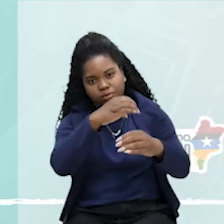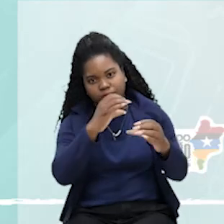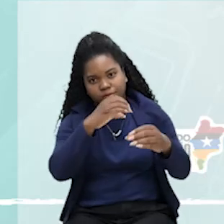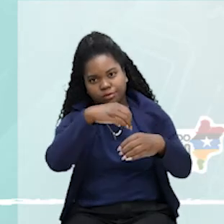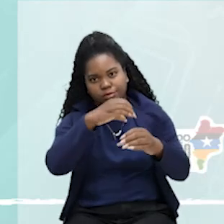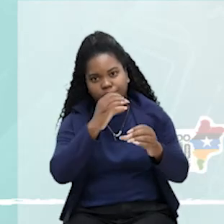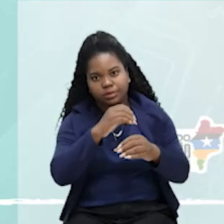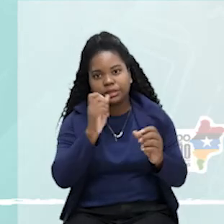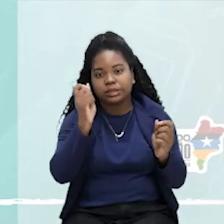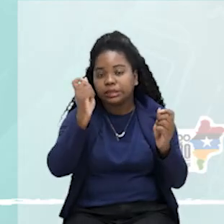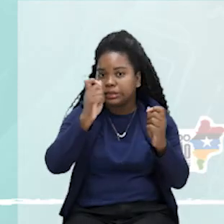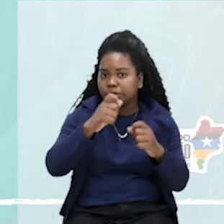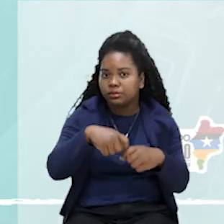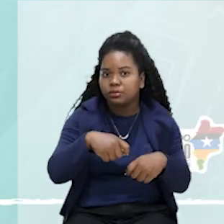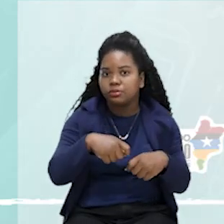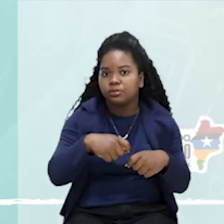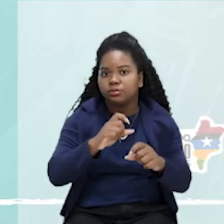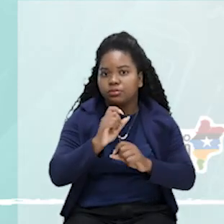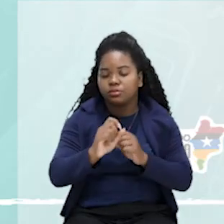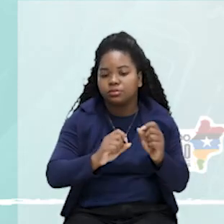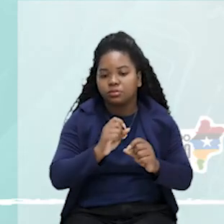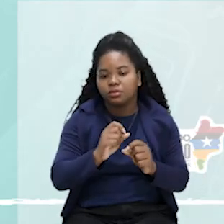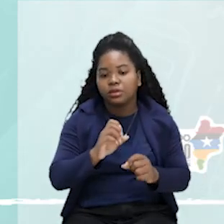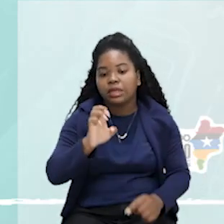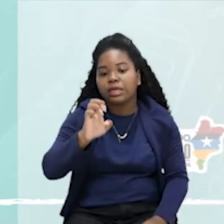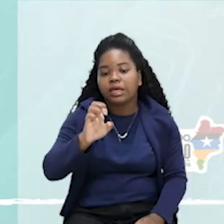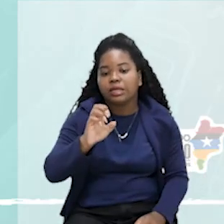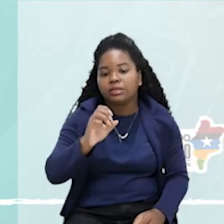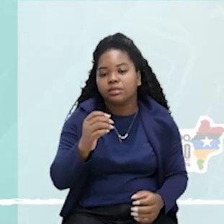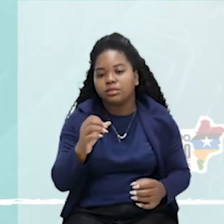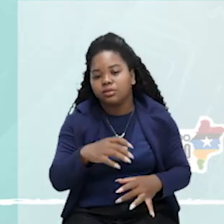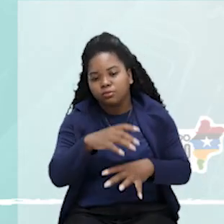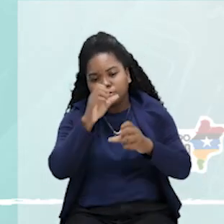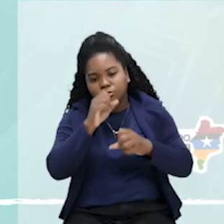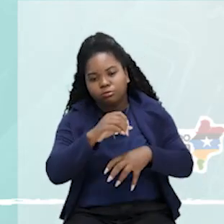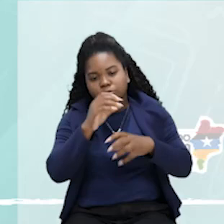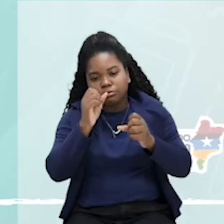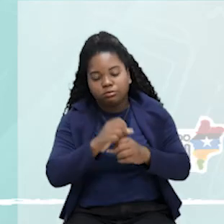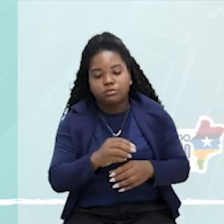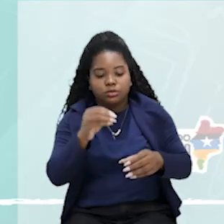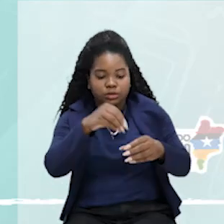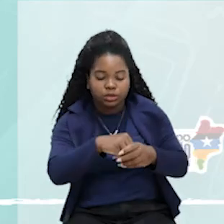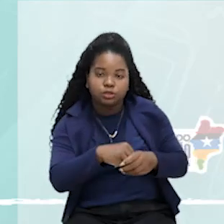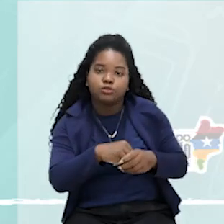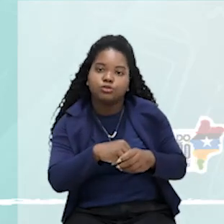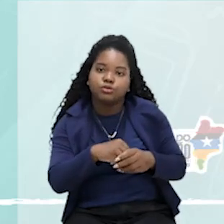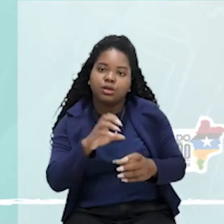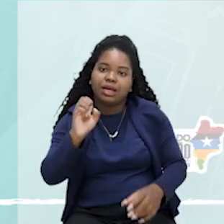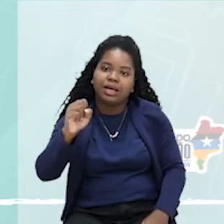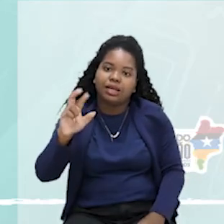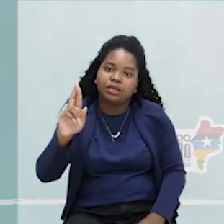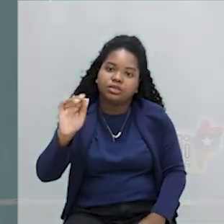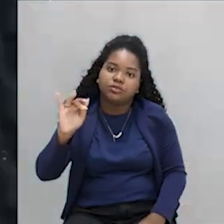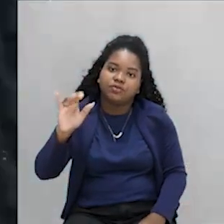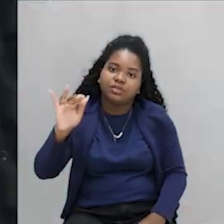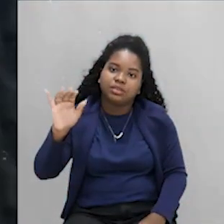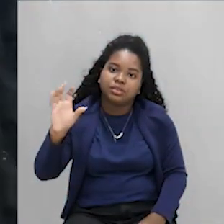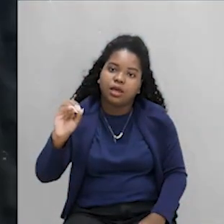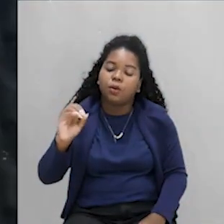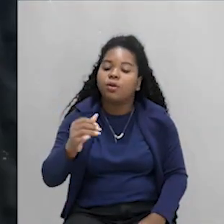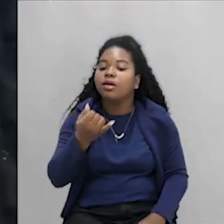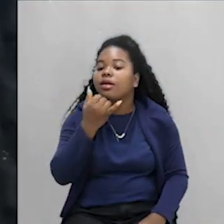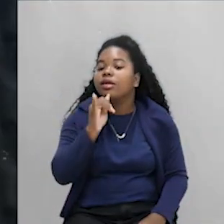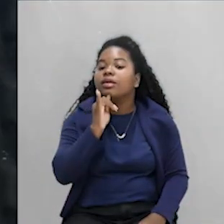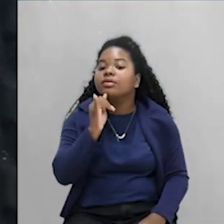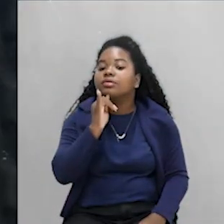essências artificiais pegando por exemplo o morango né a essência do